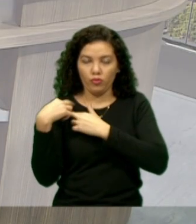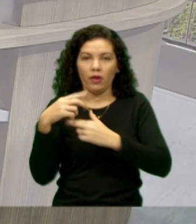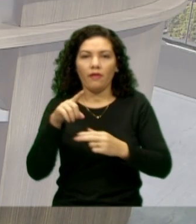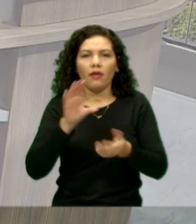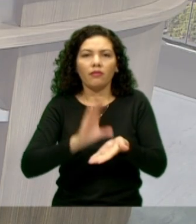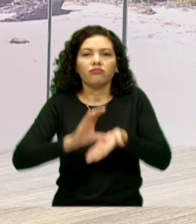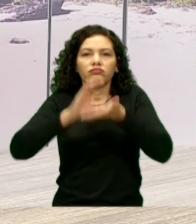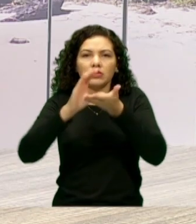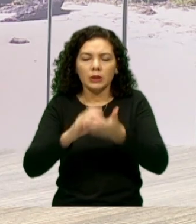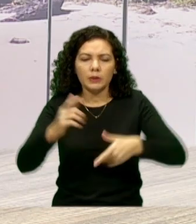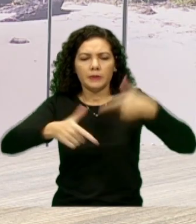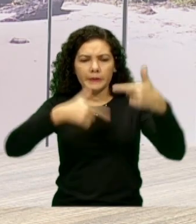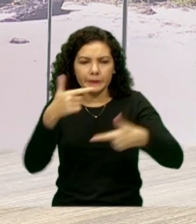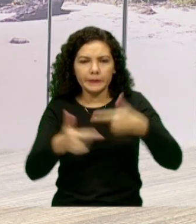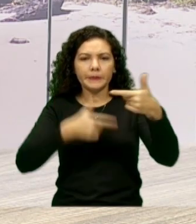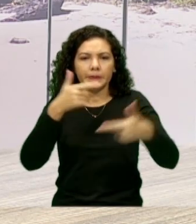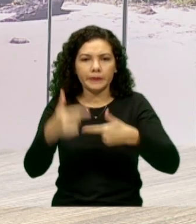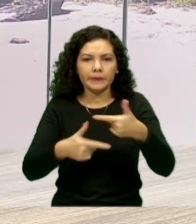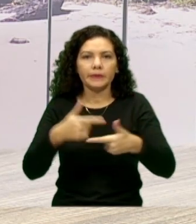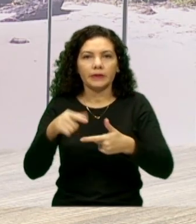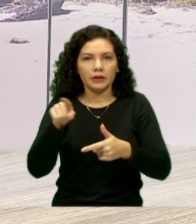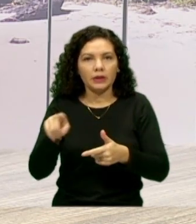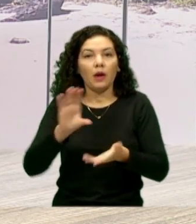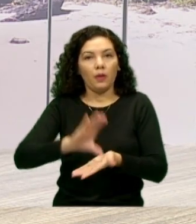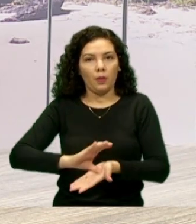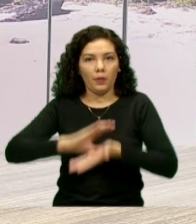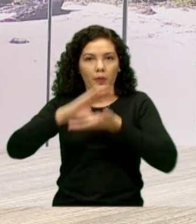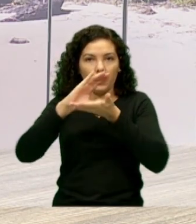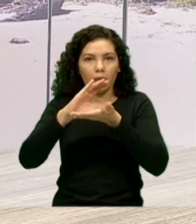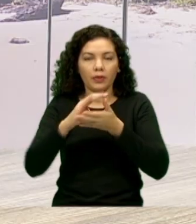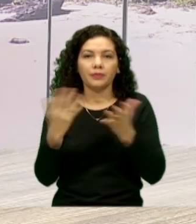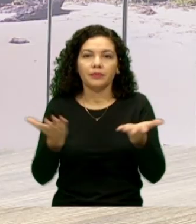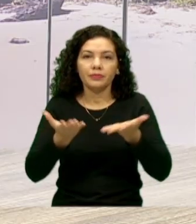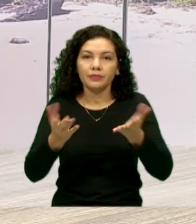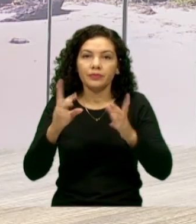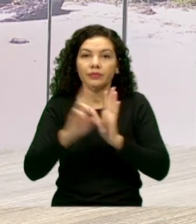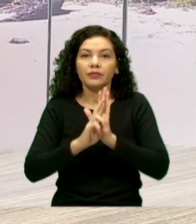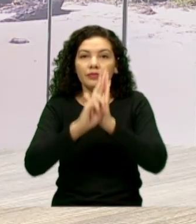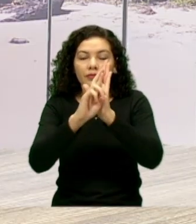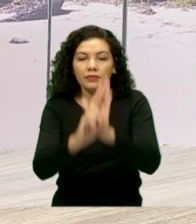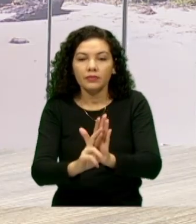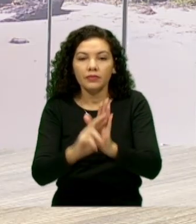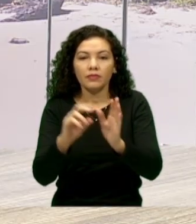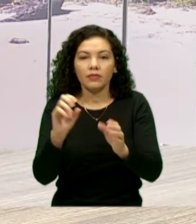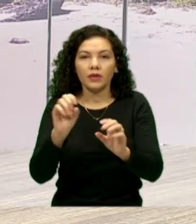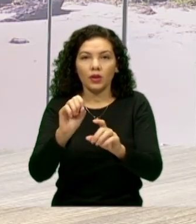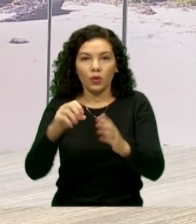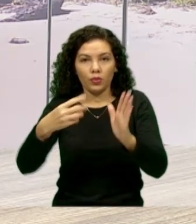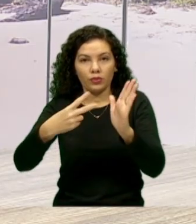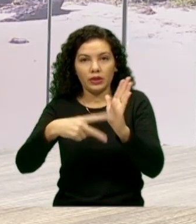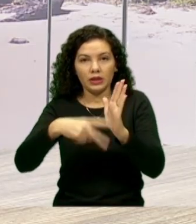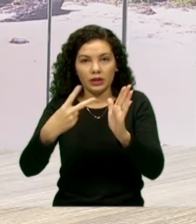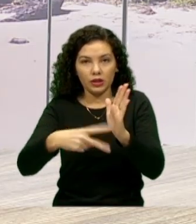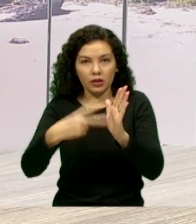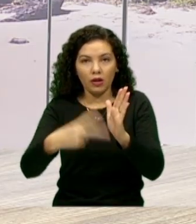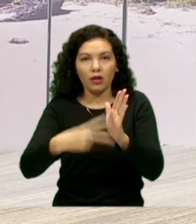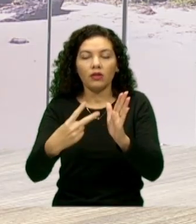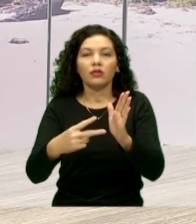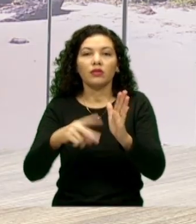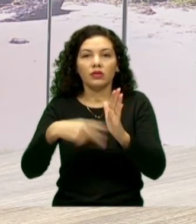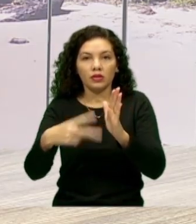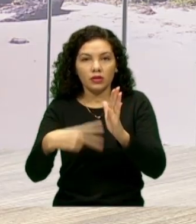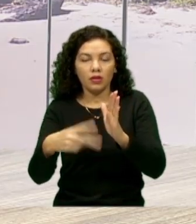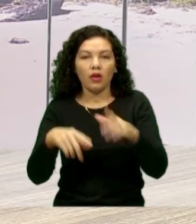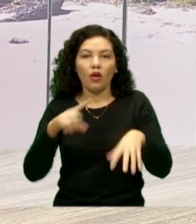muito atuante no conselho. E agora ela está representando o sindicato. E é uma pessoa que